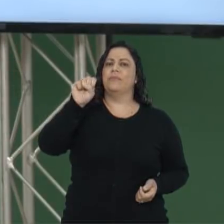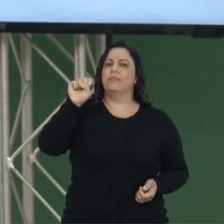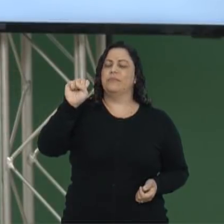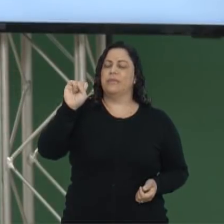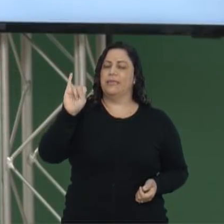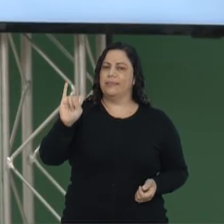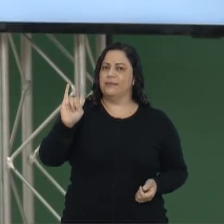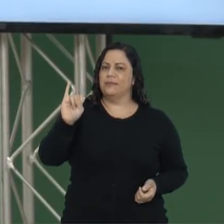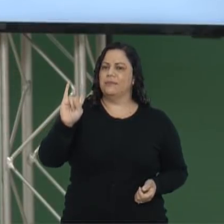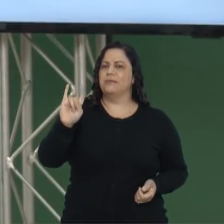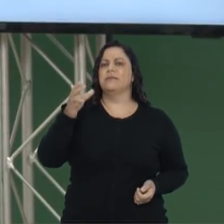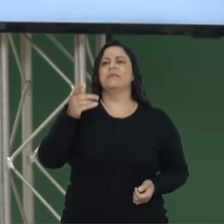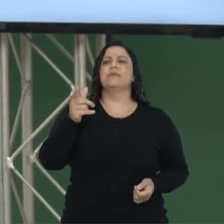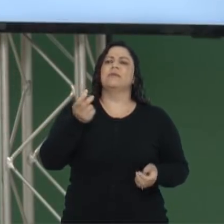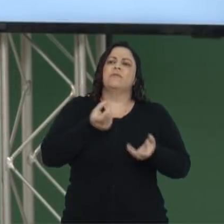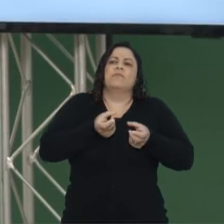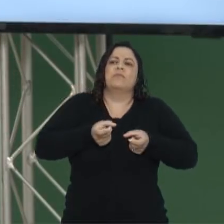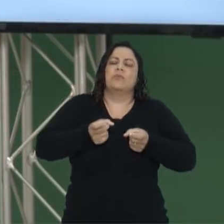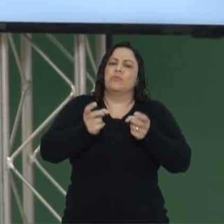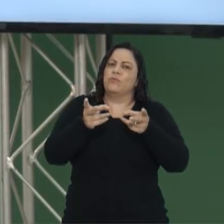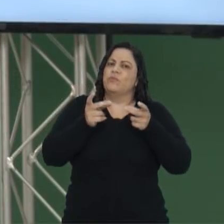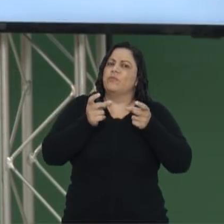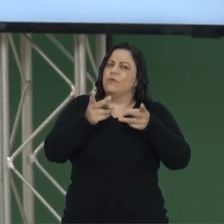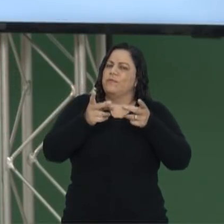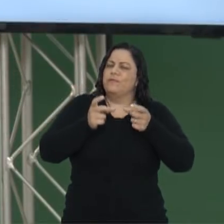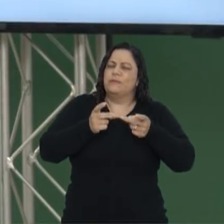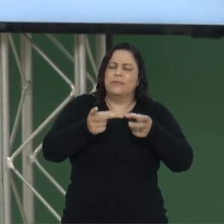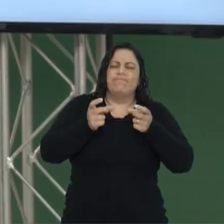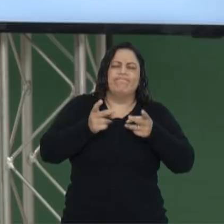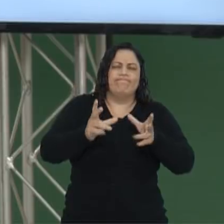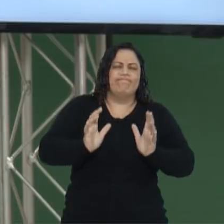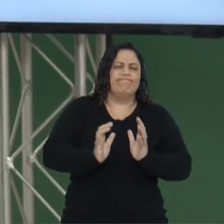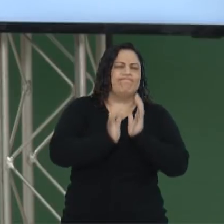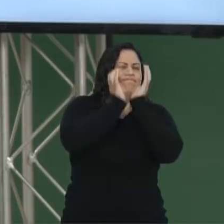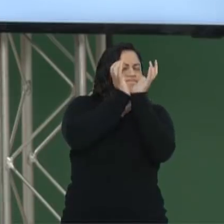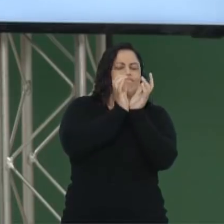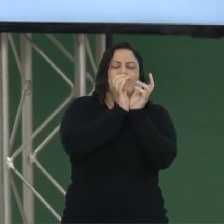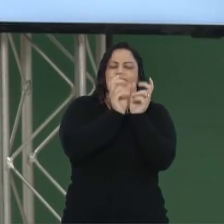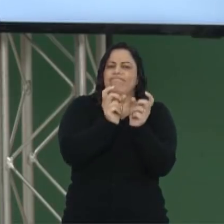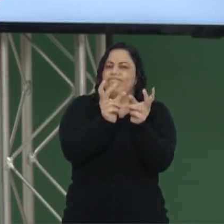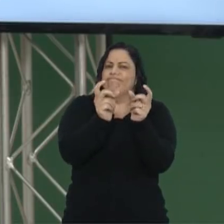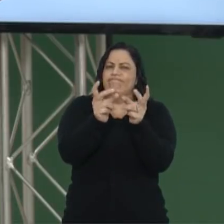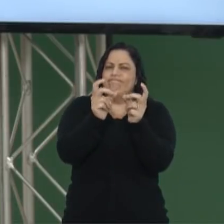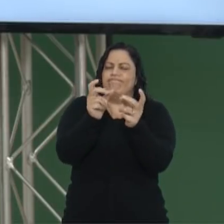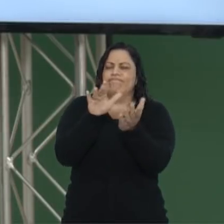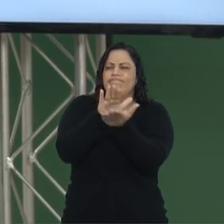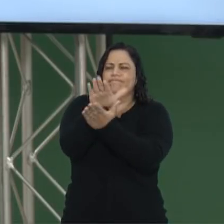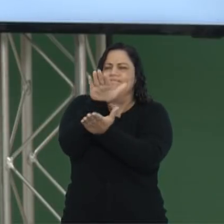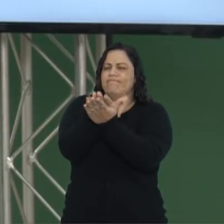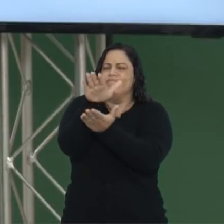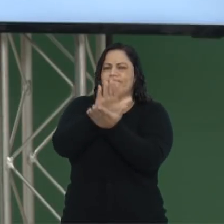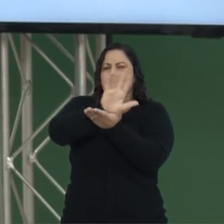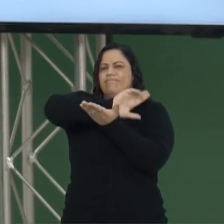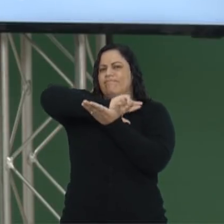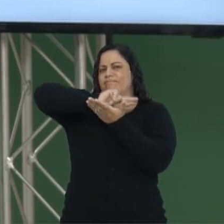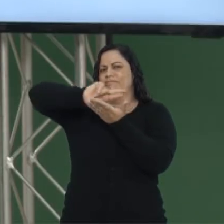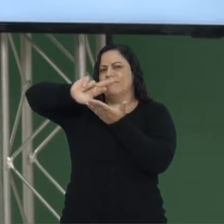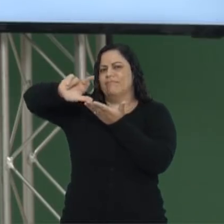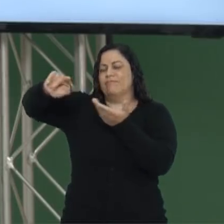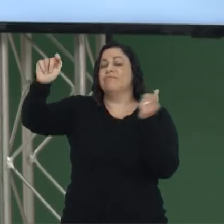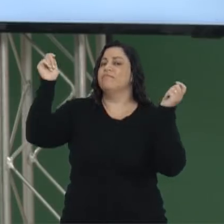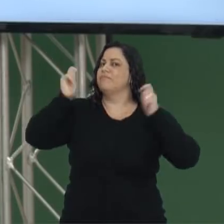né? Ele foi escrito aí na década de 90. Campeão de vendas, 180 mil